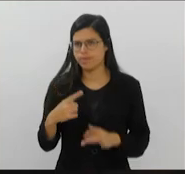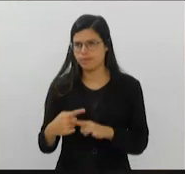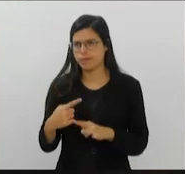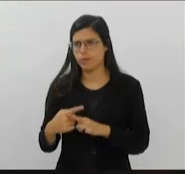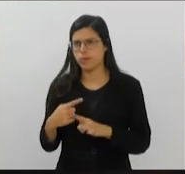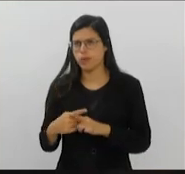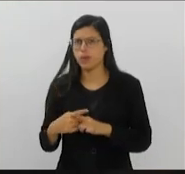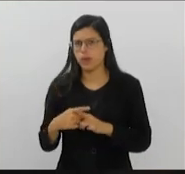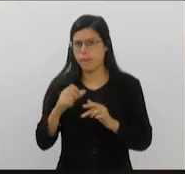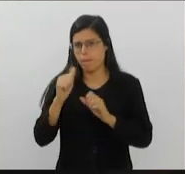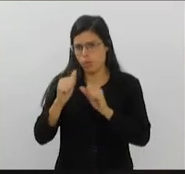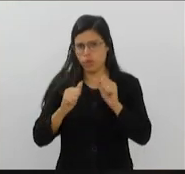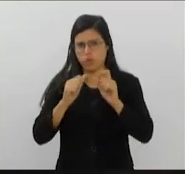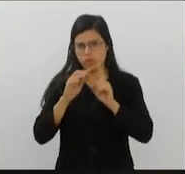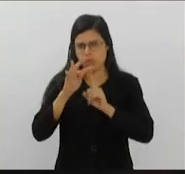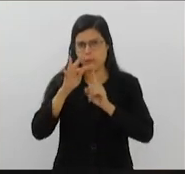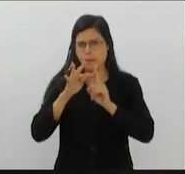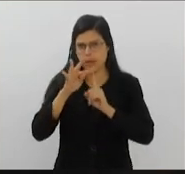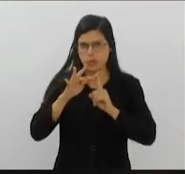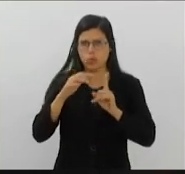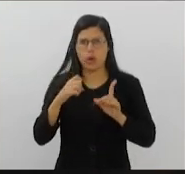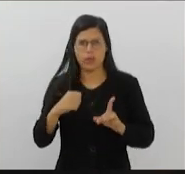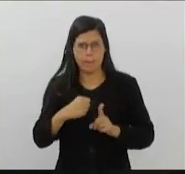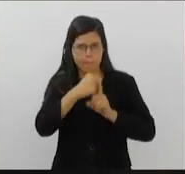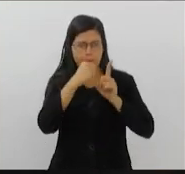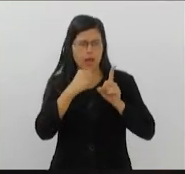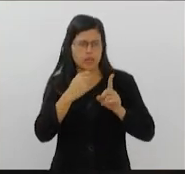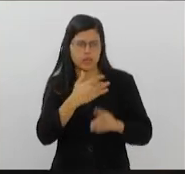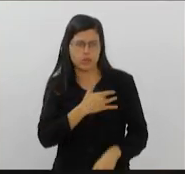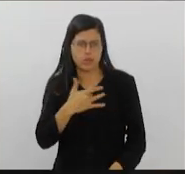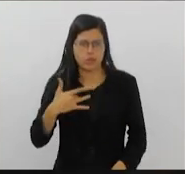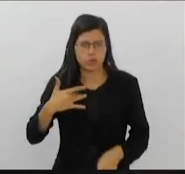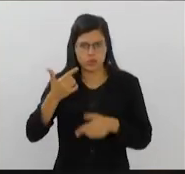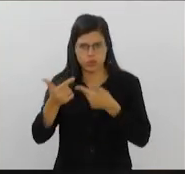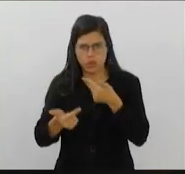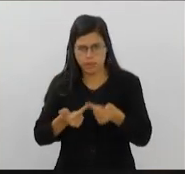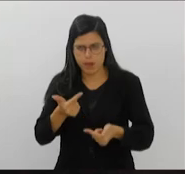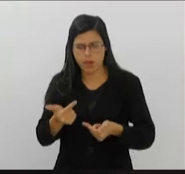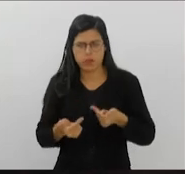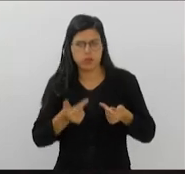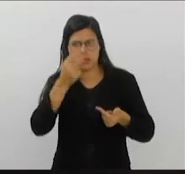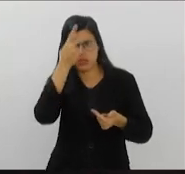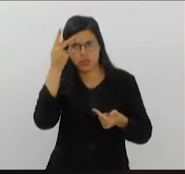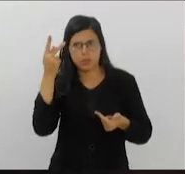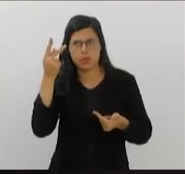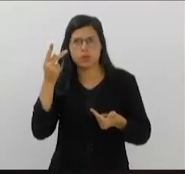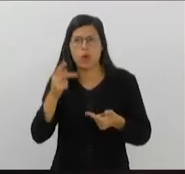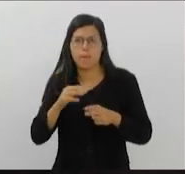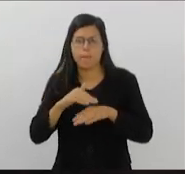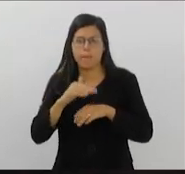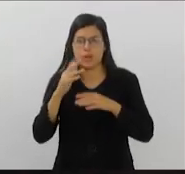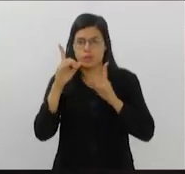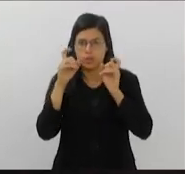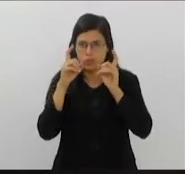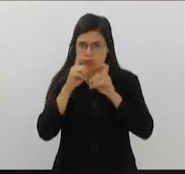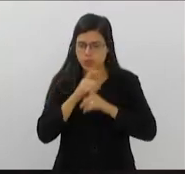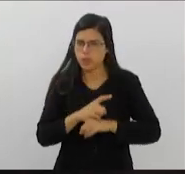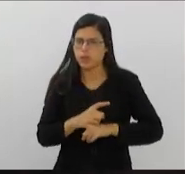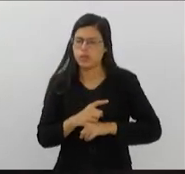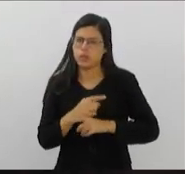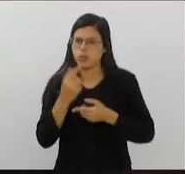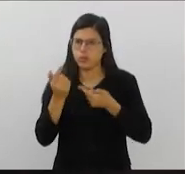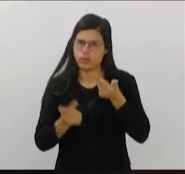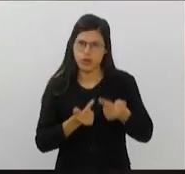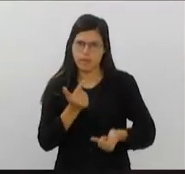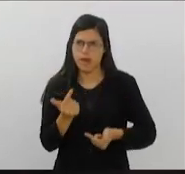ela afeta diretamente a saúde das pessoas, a saúde do trabalhador, ela torna mais insalubre as condições de trabalho,